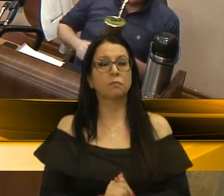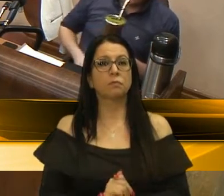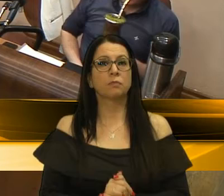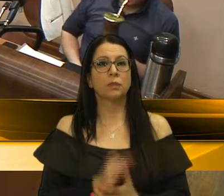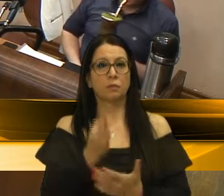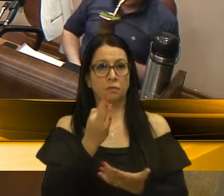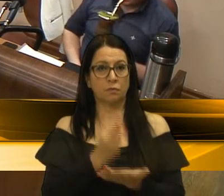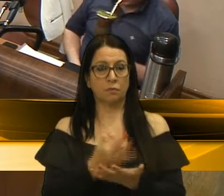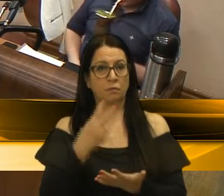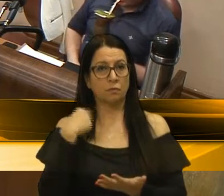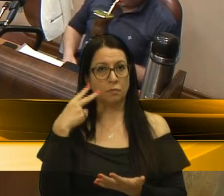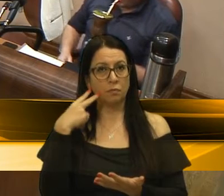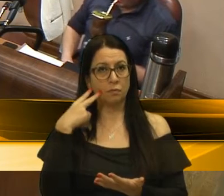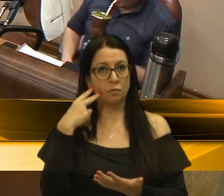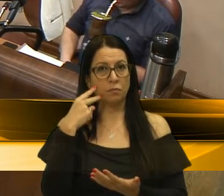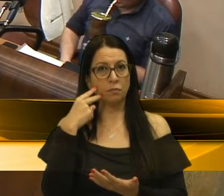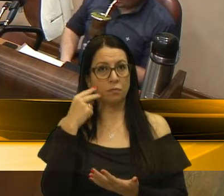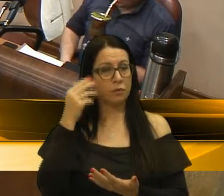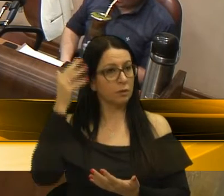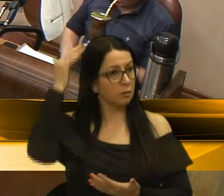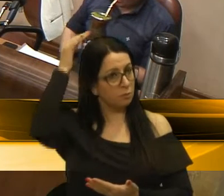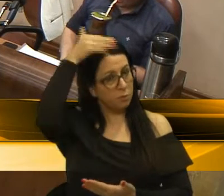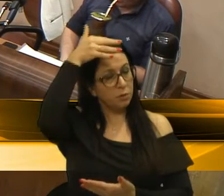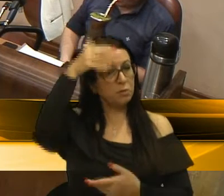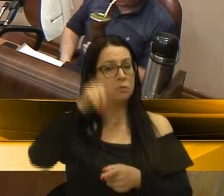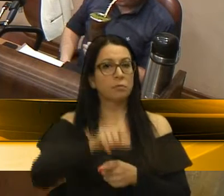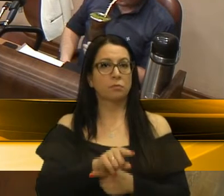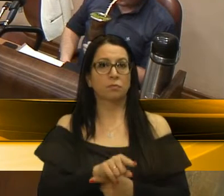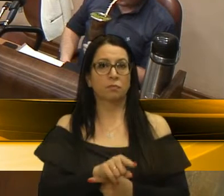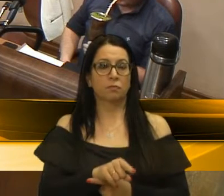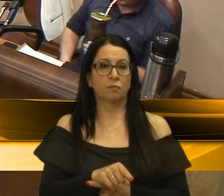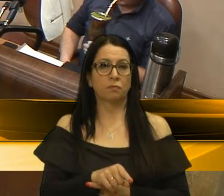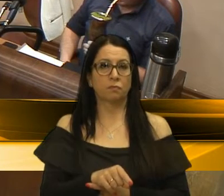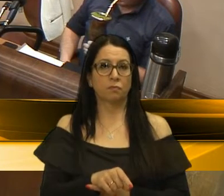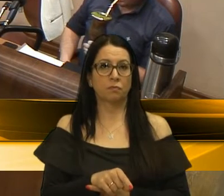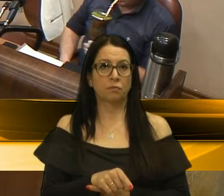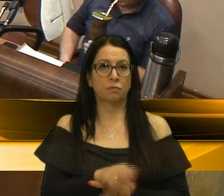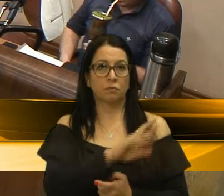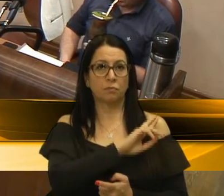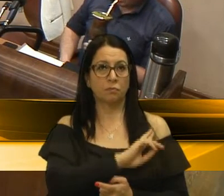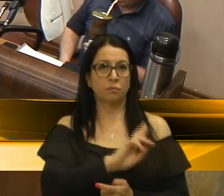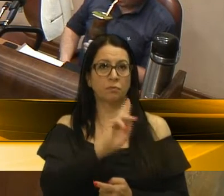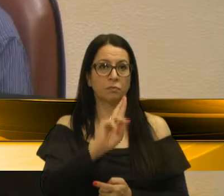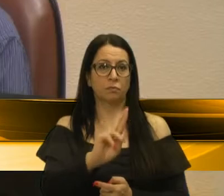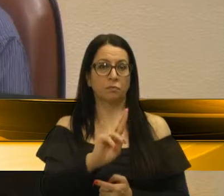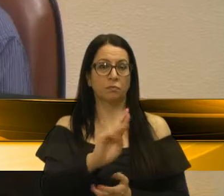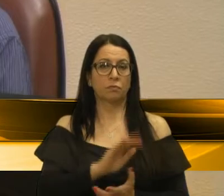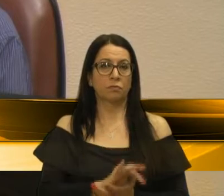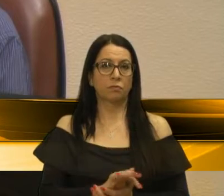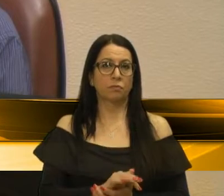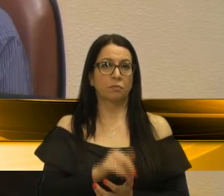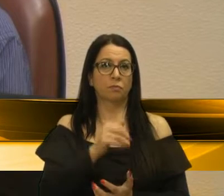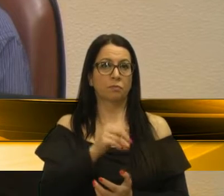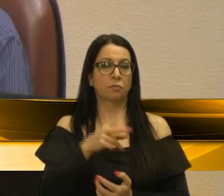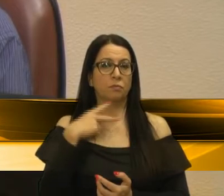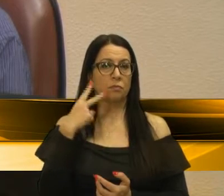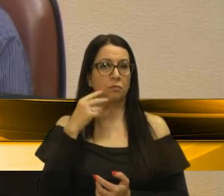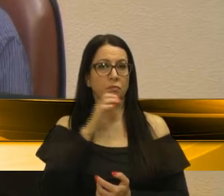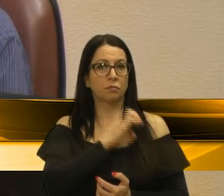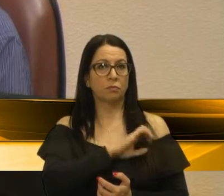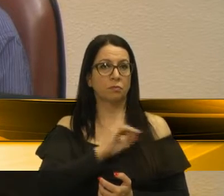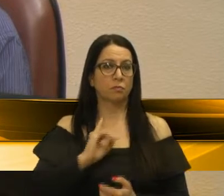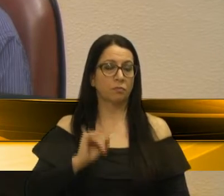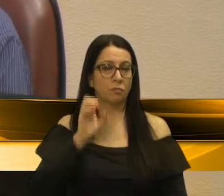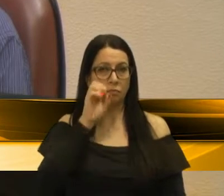com as ausências dos vereadores a seu tomé que está na representação vereadores é de carlos